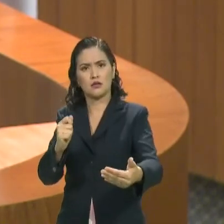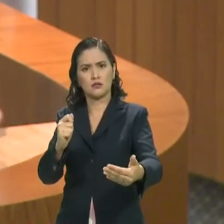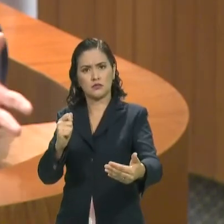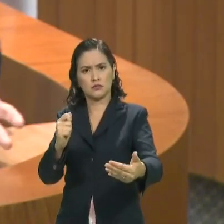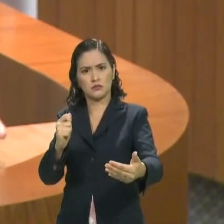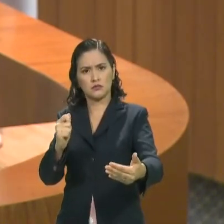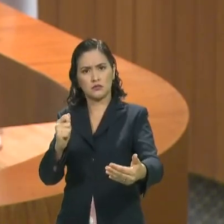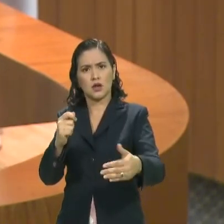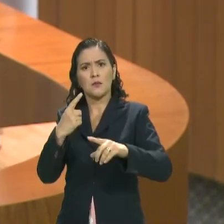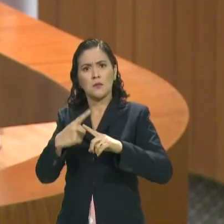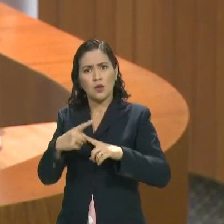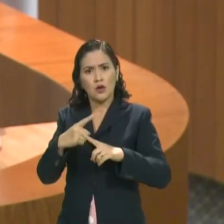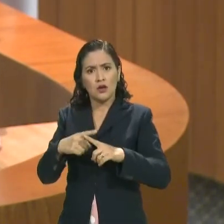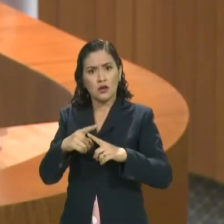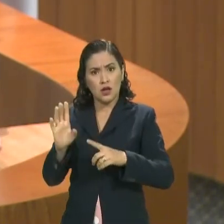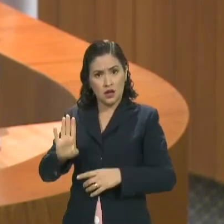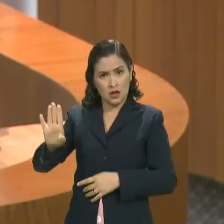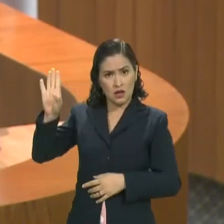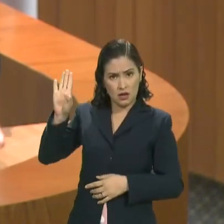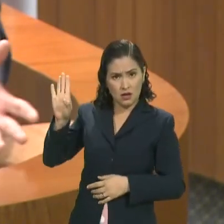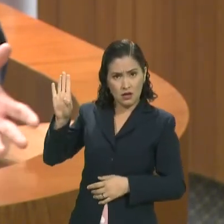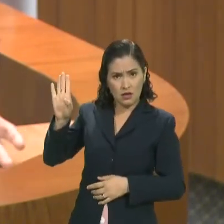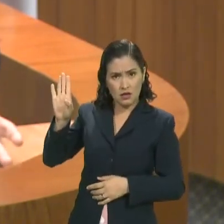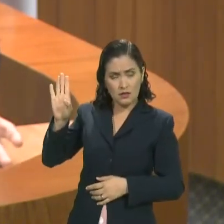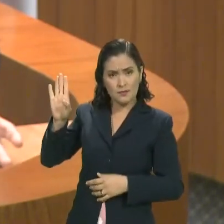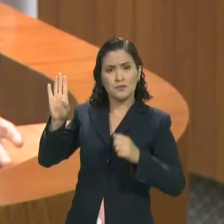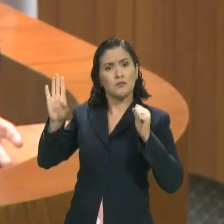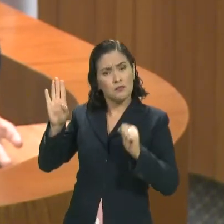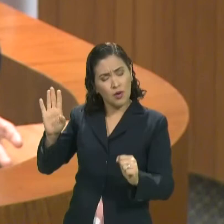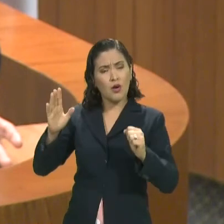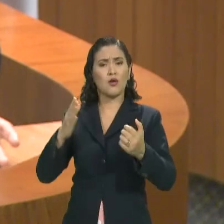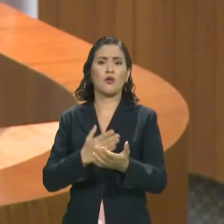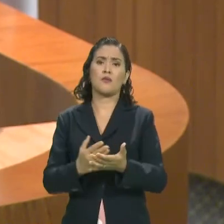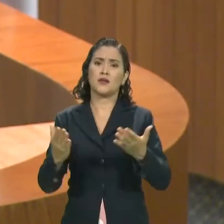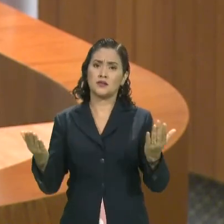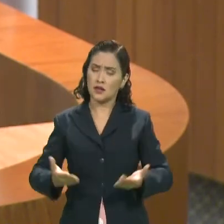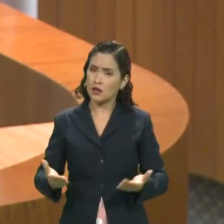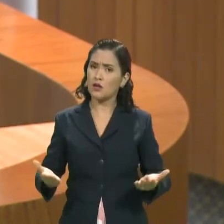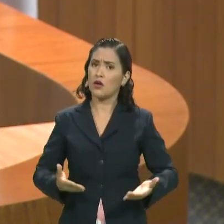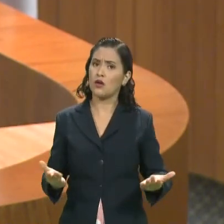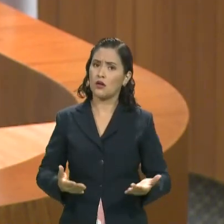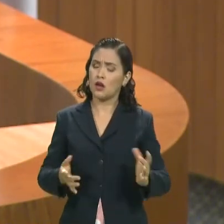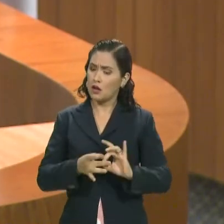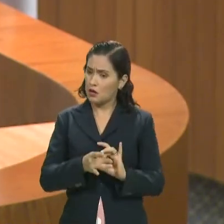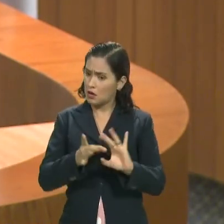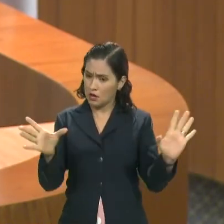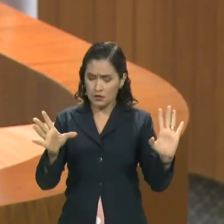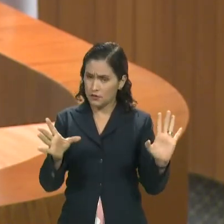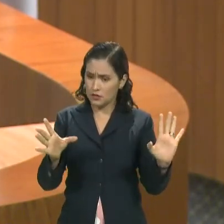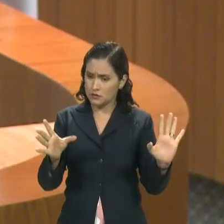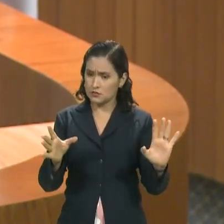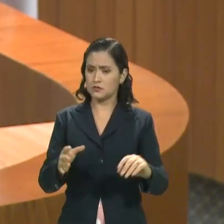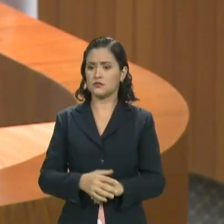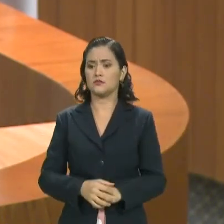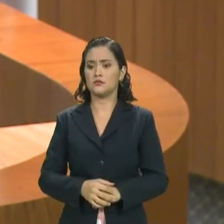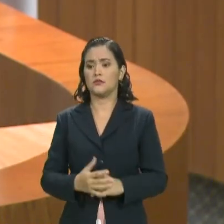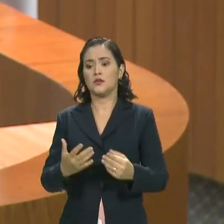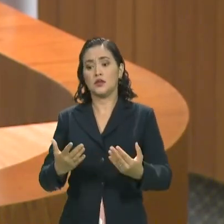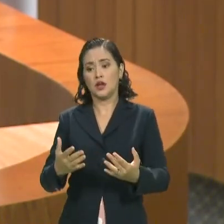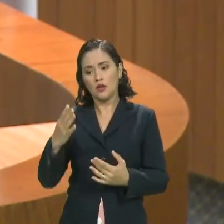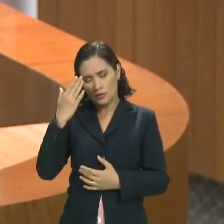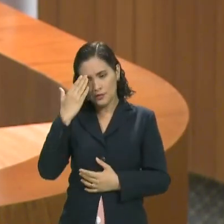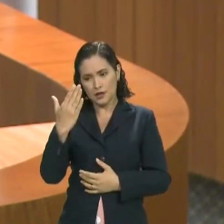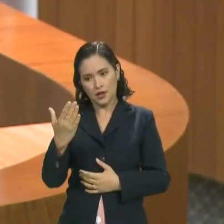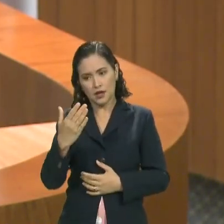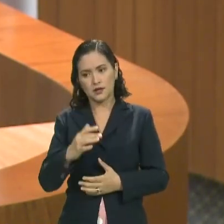não, é o mesmo governo. Pode começar hoje. Então, senhor presidente, muito obrigado, lhe parabenizo mais